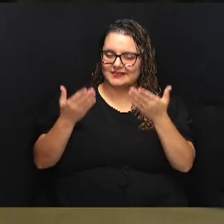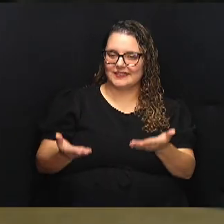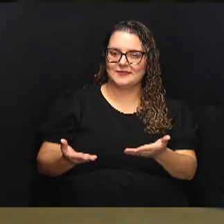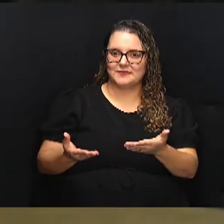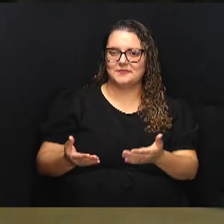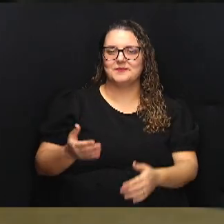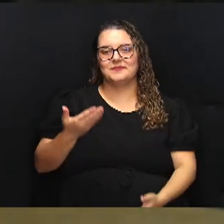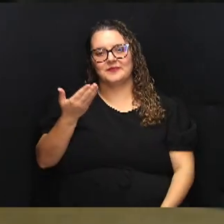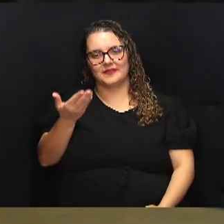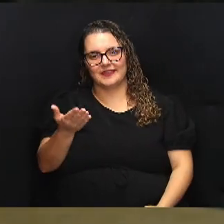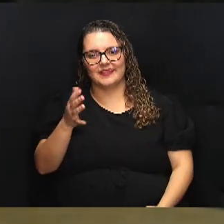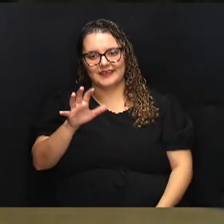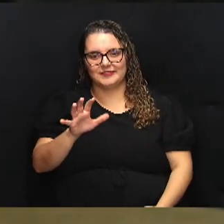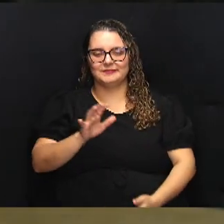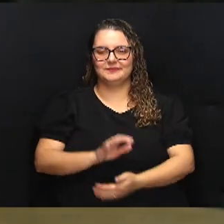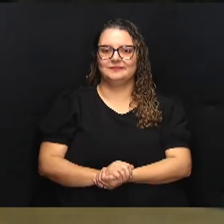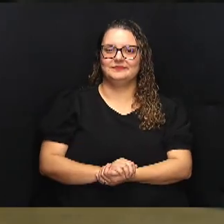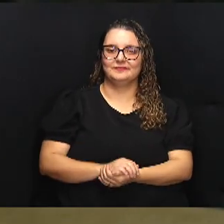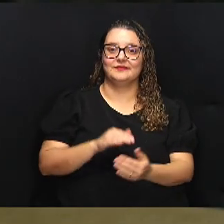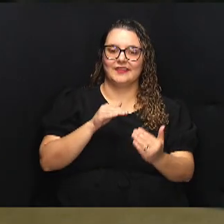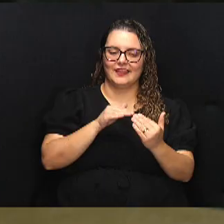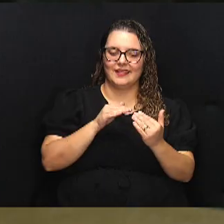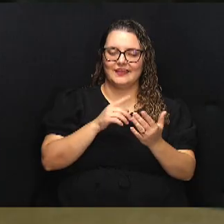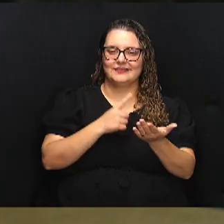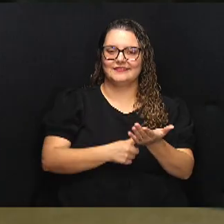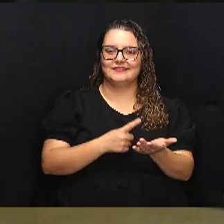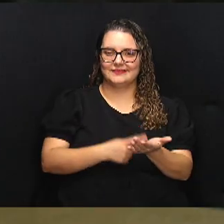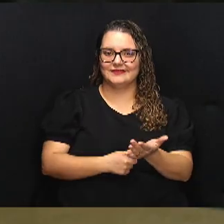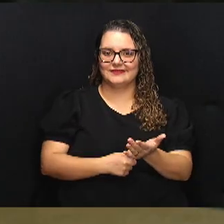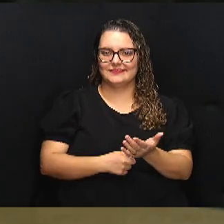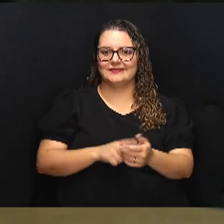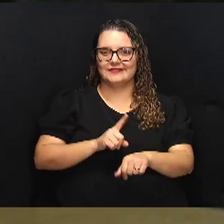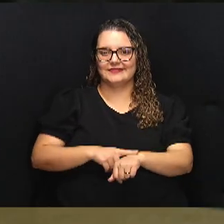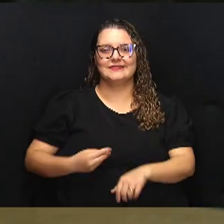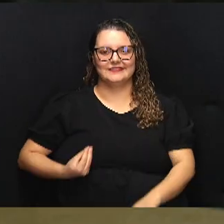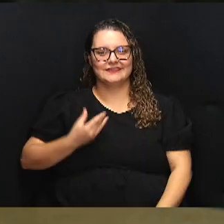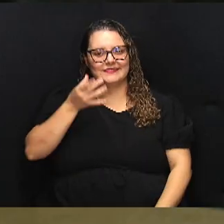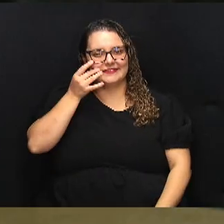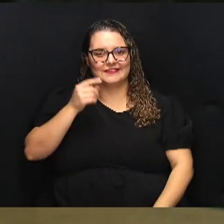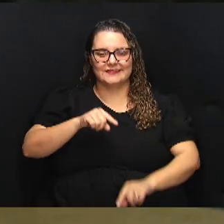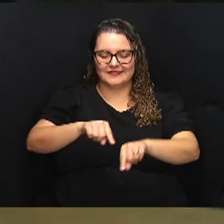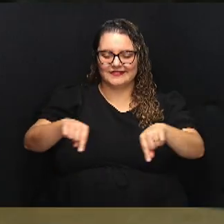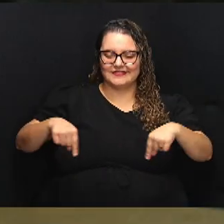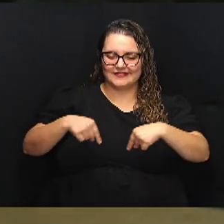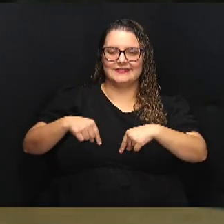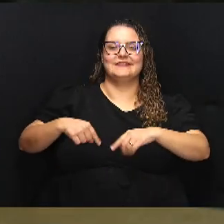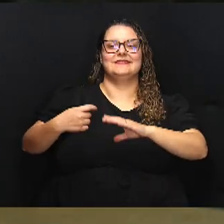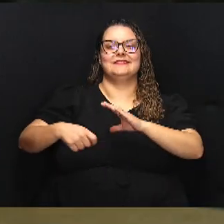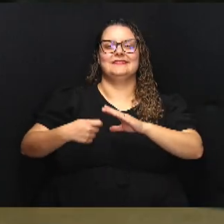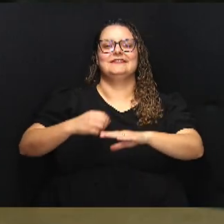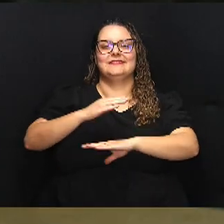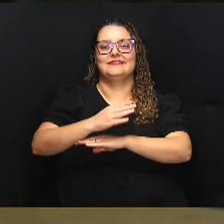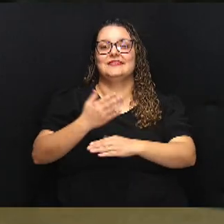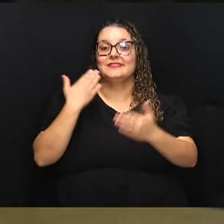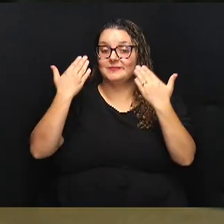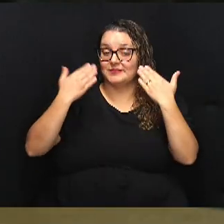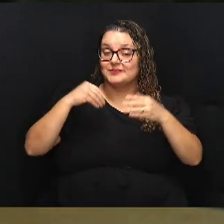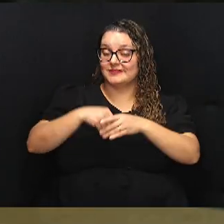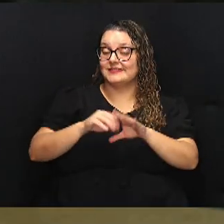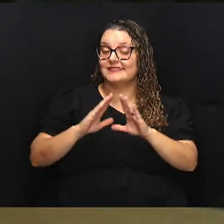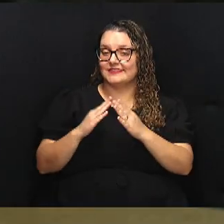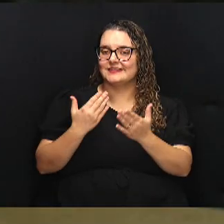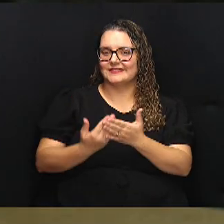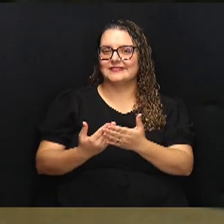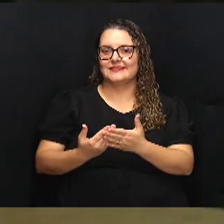aí do outro lado. Enquanto marcado amanhã, a partir das 8 da manhã, é ao vivo, em Estúdio Câmara. Vamos falar de psicologia nas escolas.